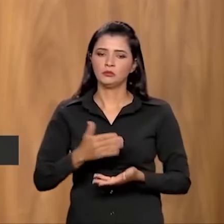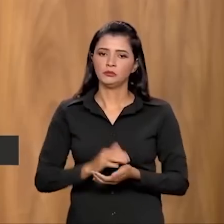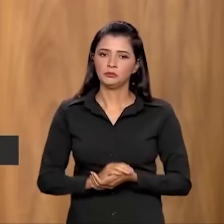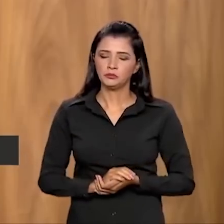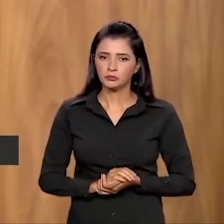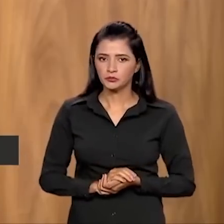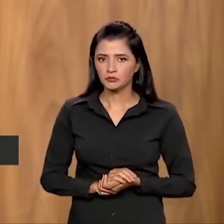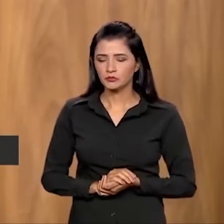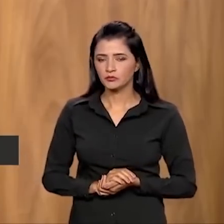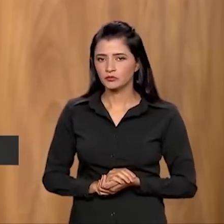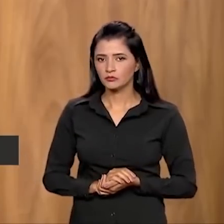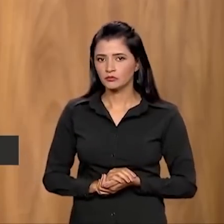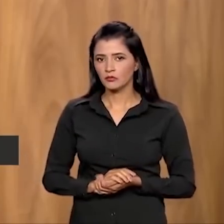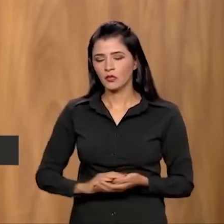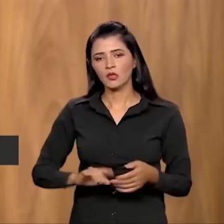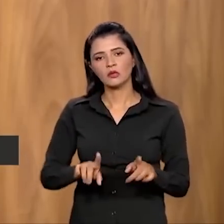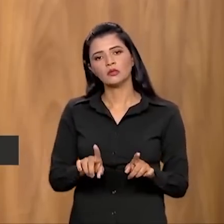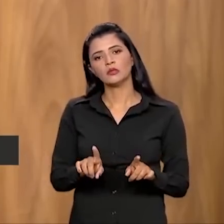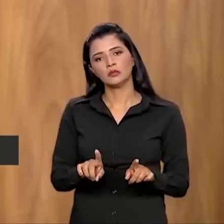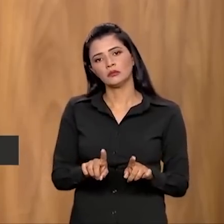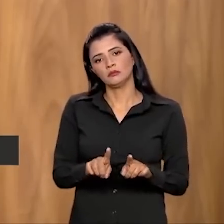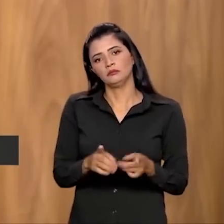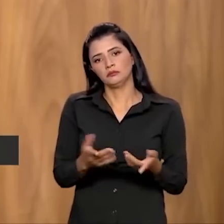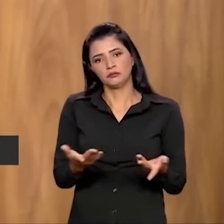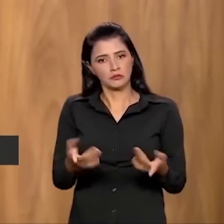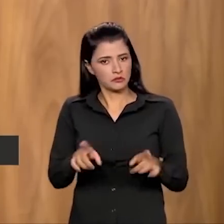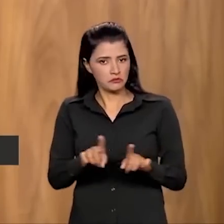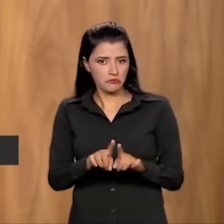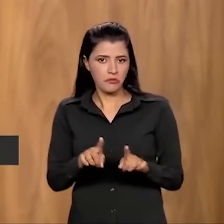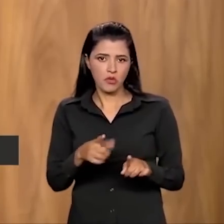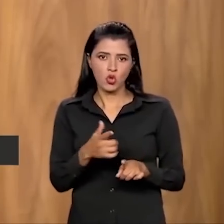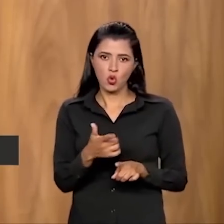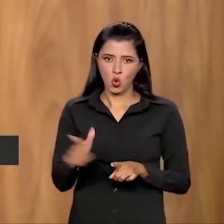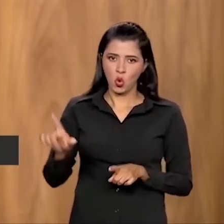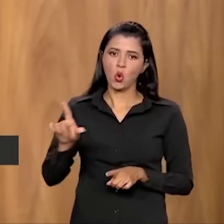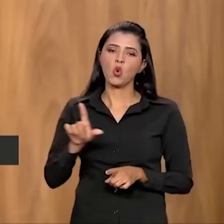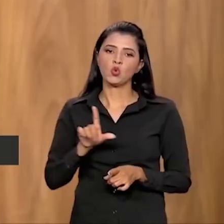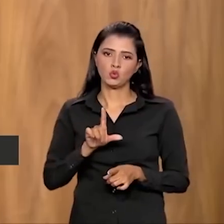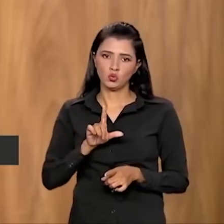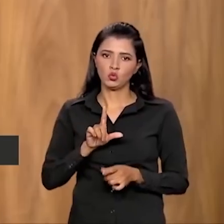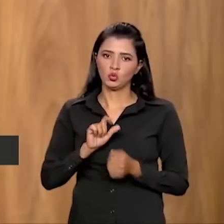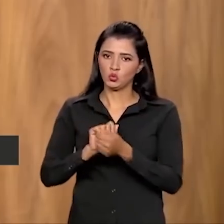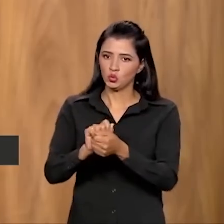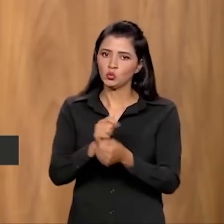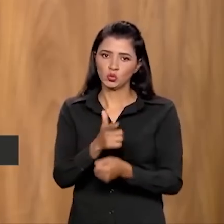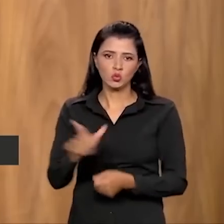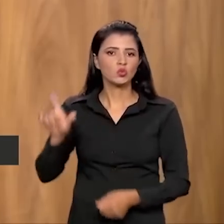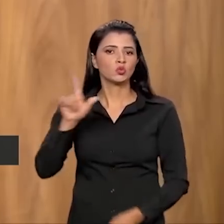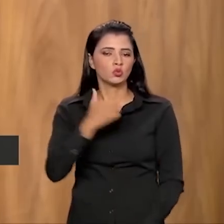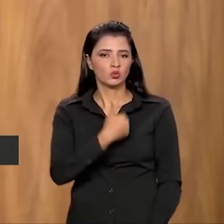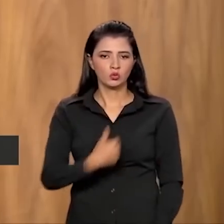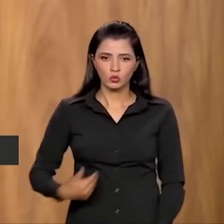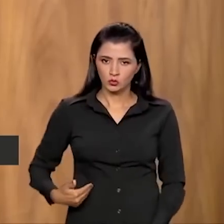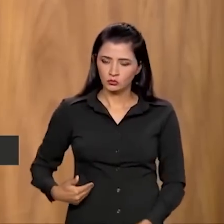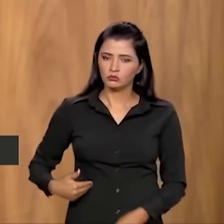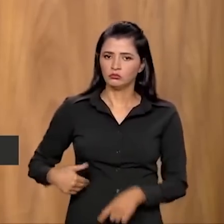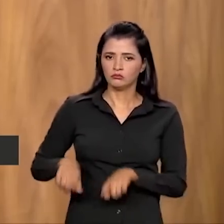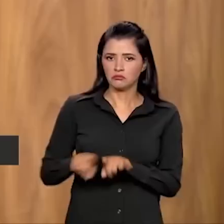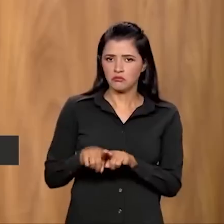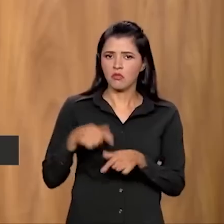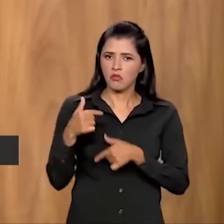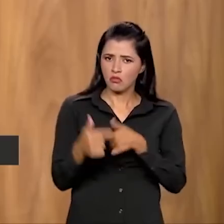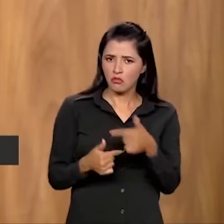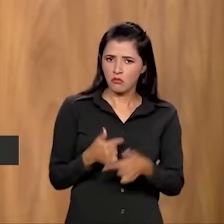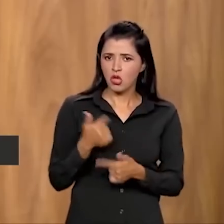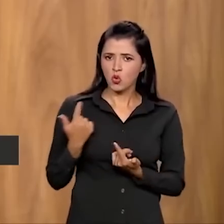tentou... E, junto a outros governos, junto a outros governos que também trabalham com